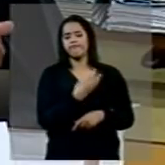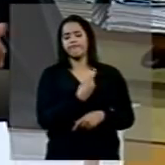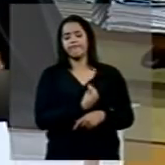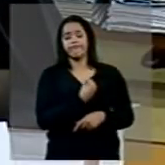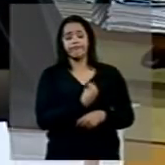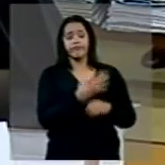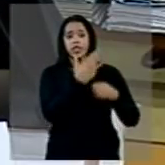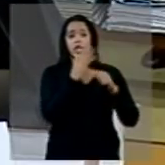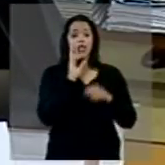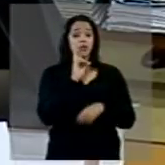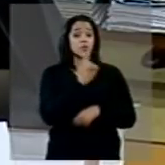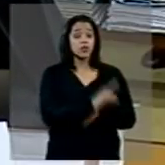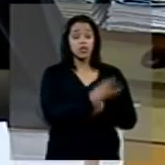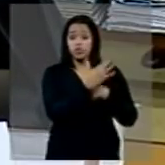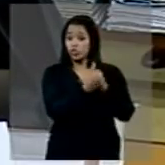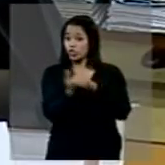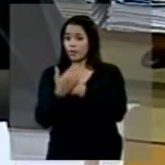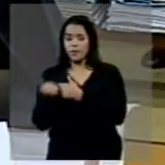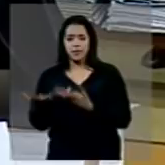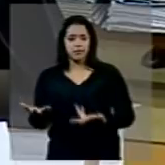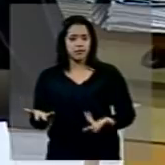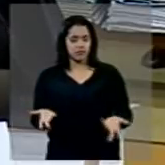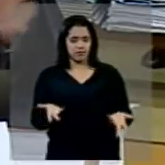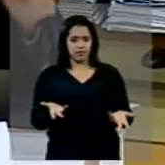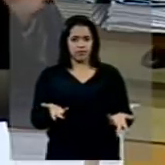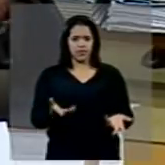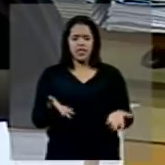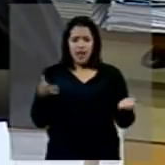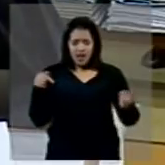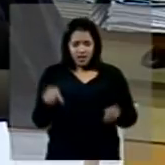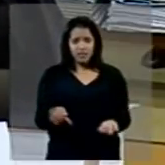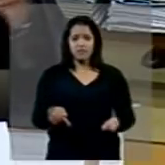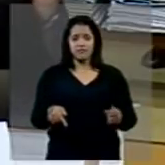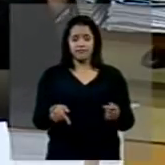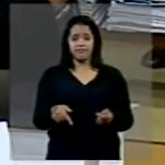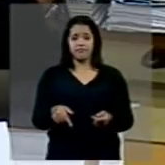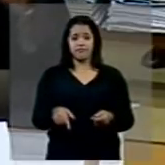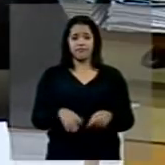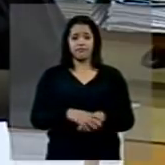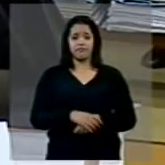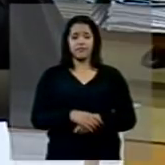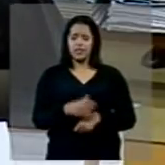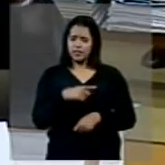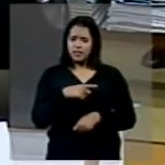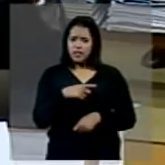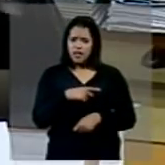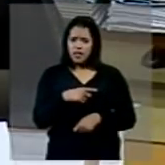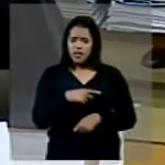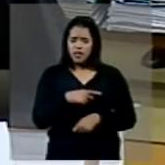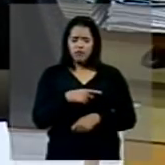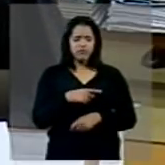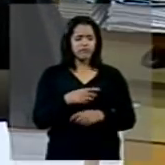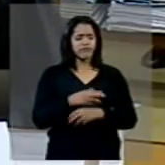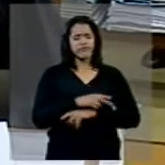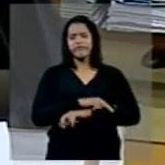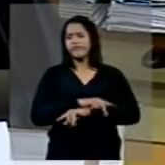para realizar a revisão do eleitorado. E aqui há um